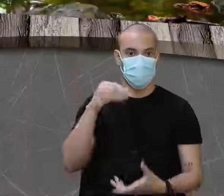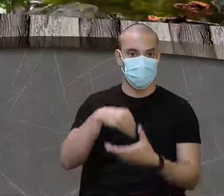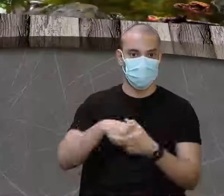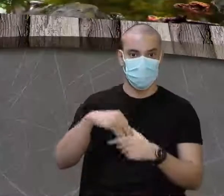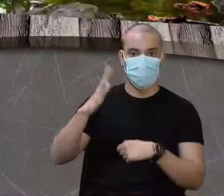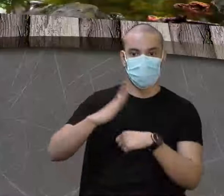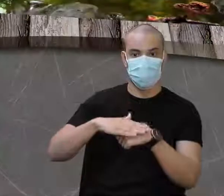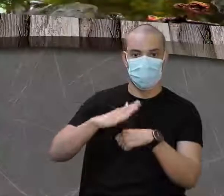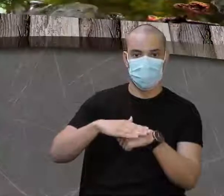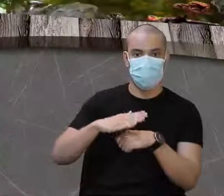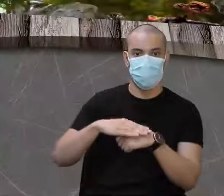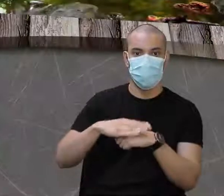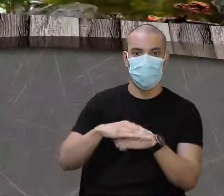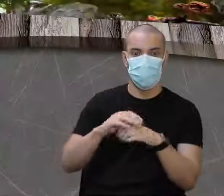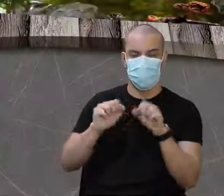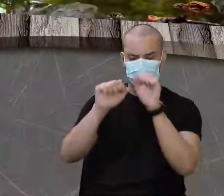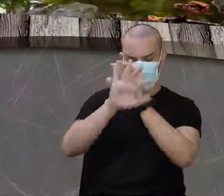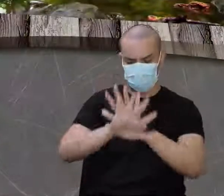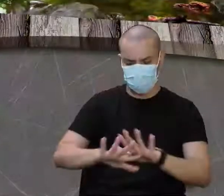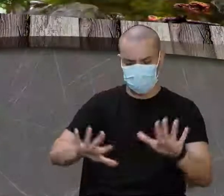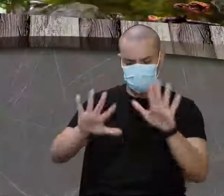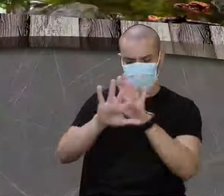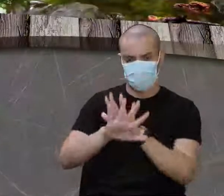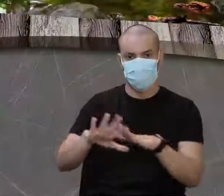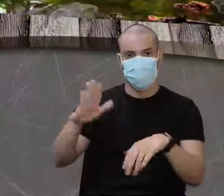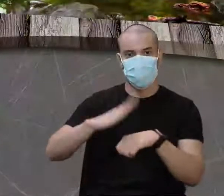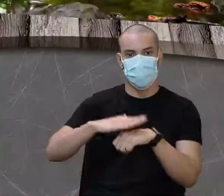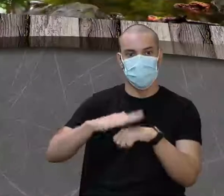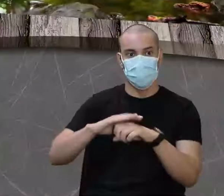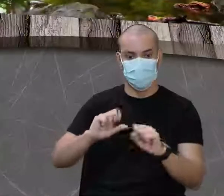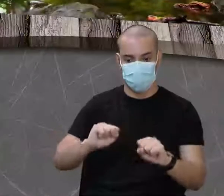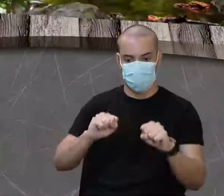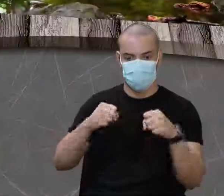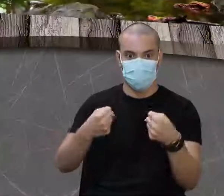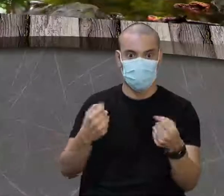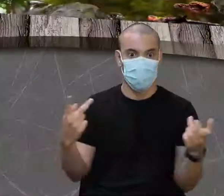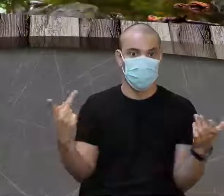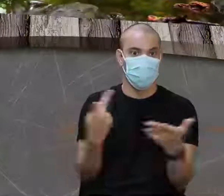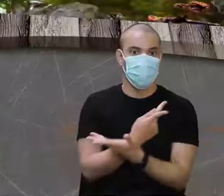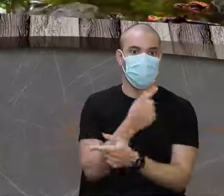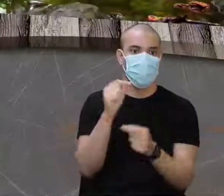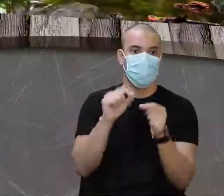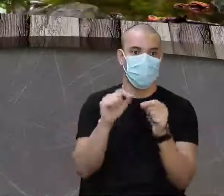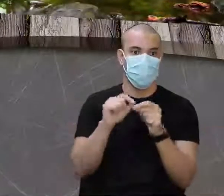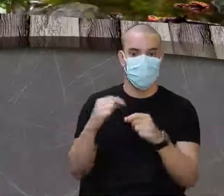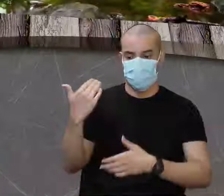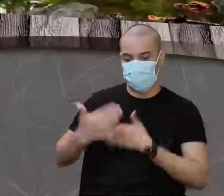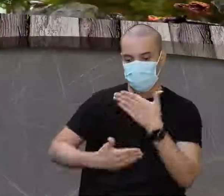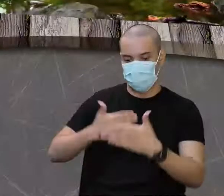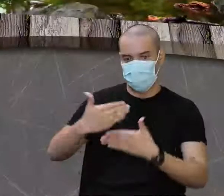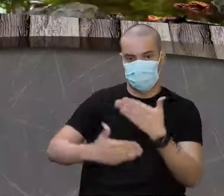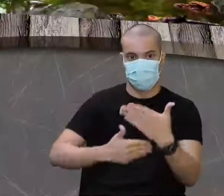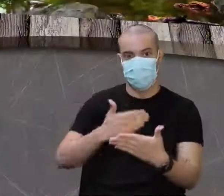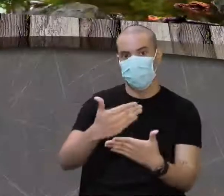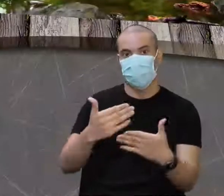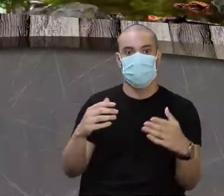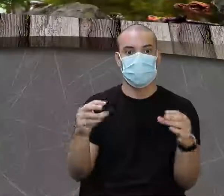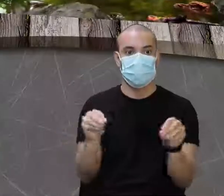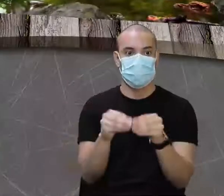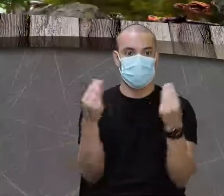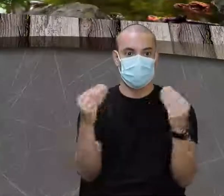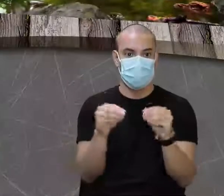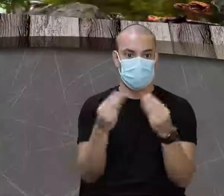né, microscópicos para agir, realizando processos de quebra